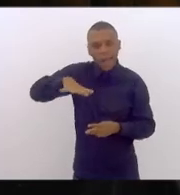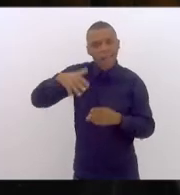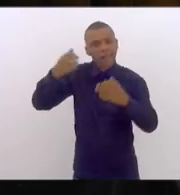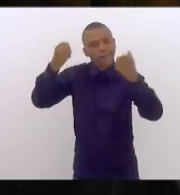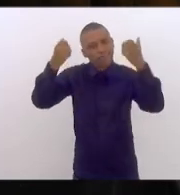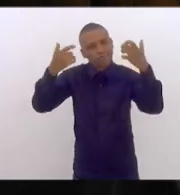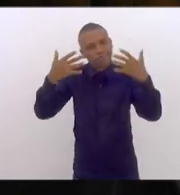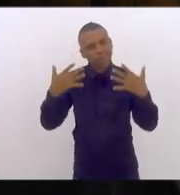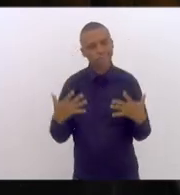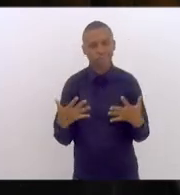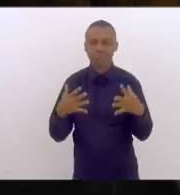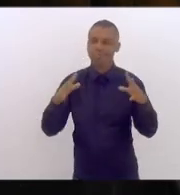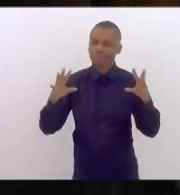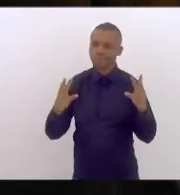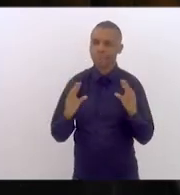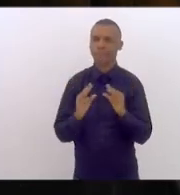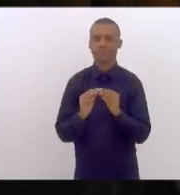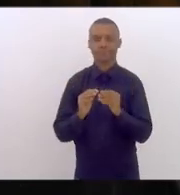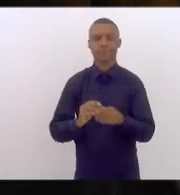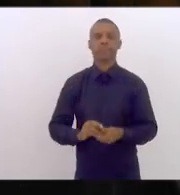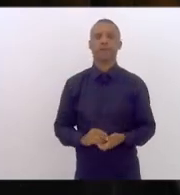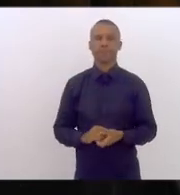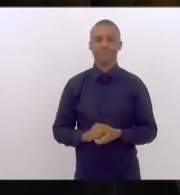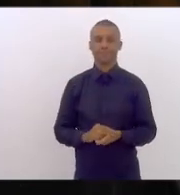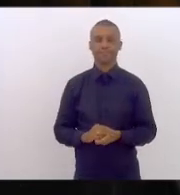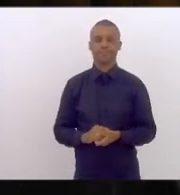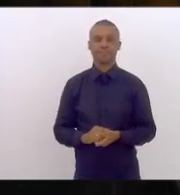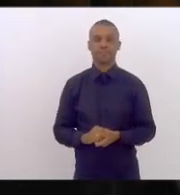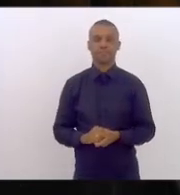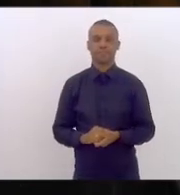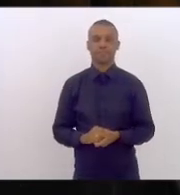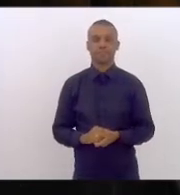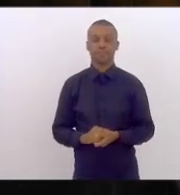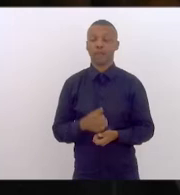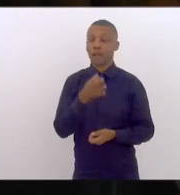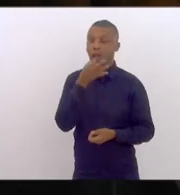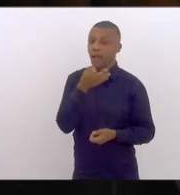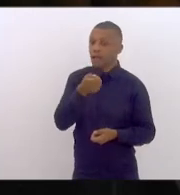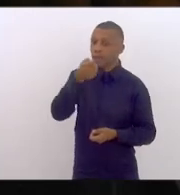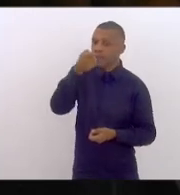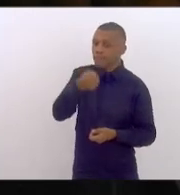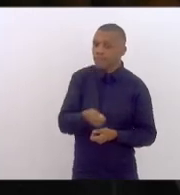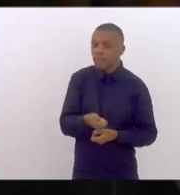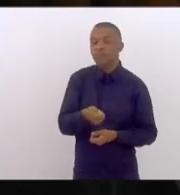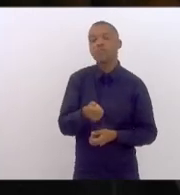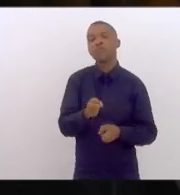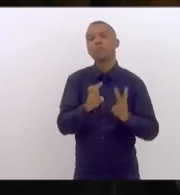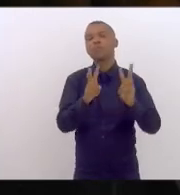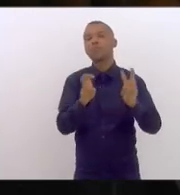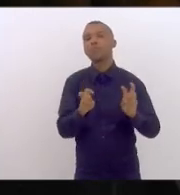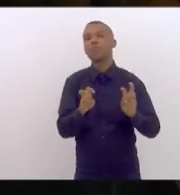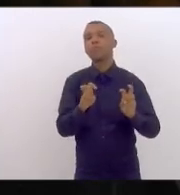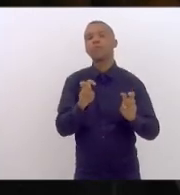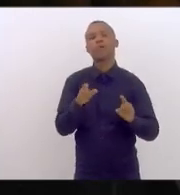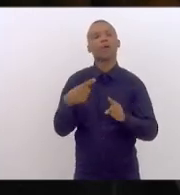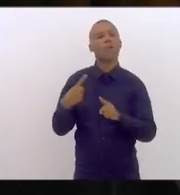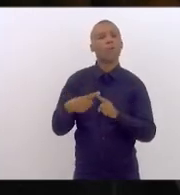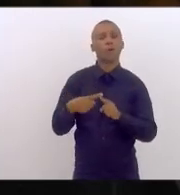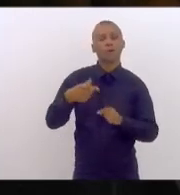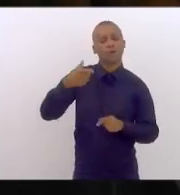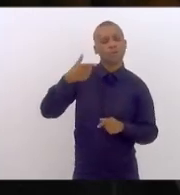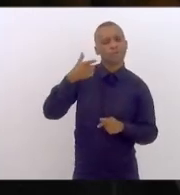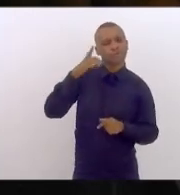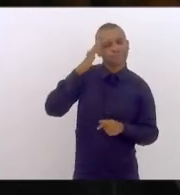aqui de citar e afirmo isso pela análise de tudo que